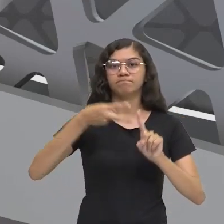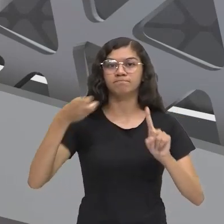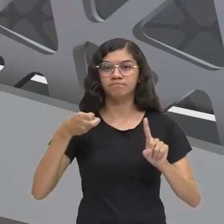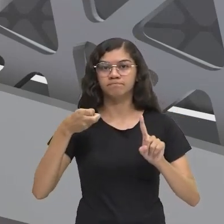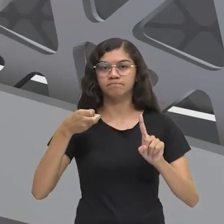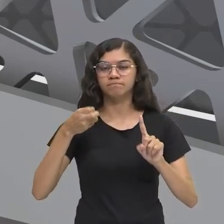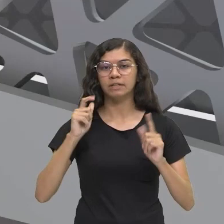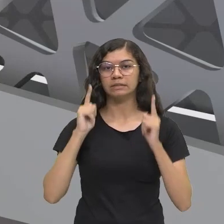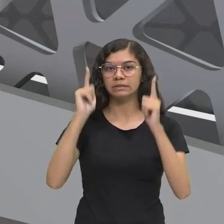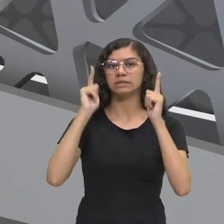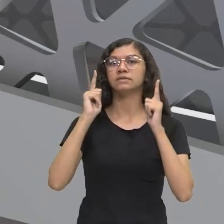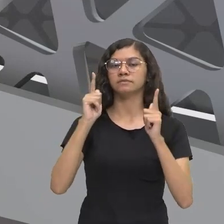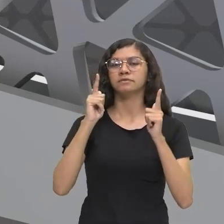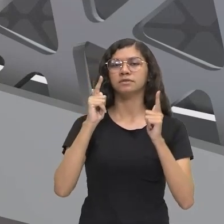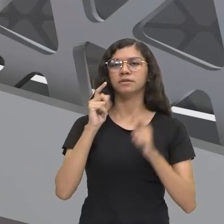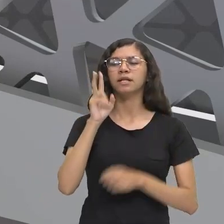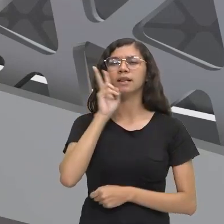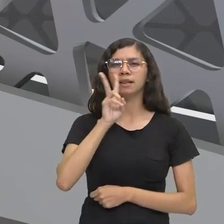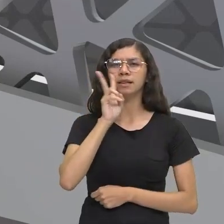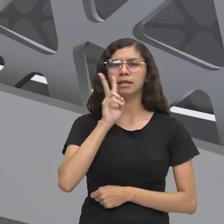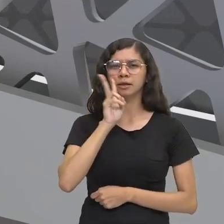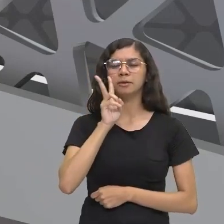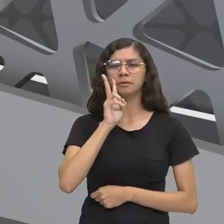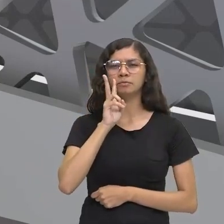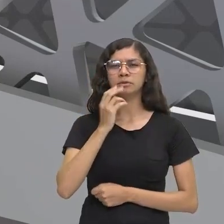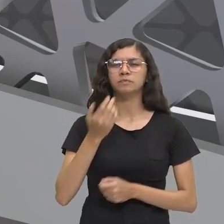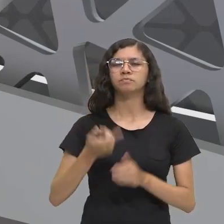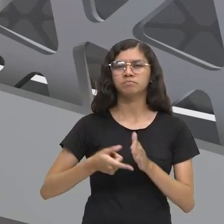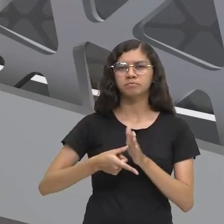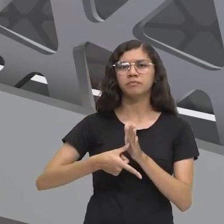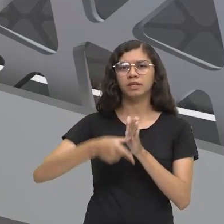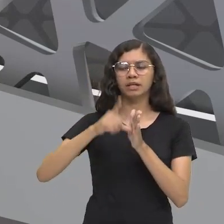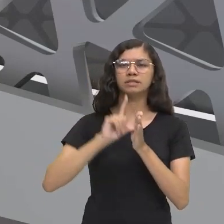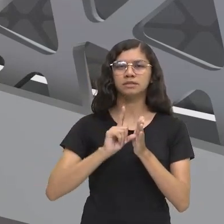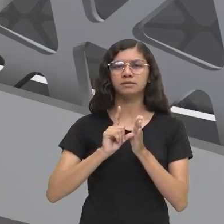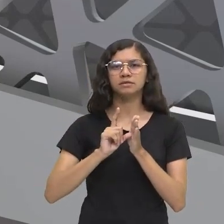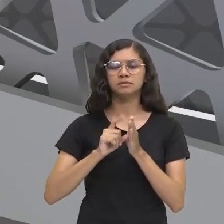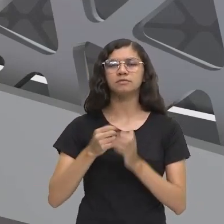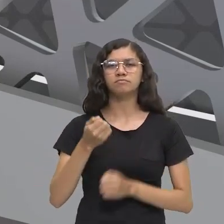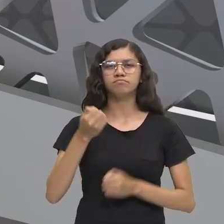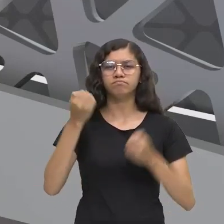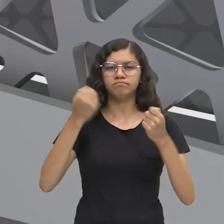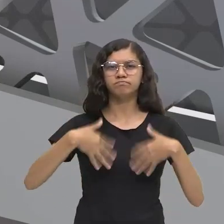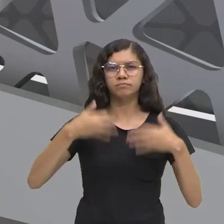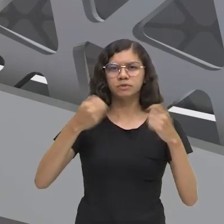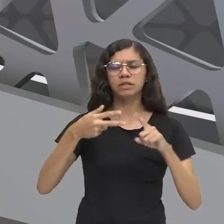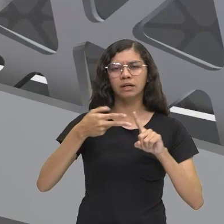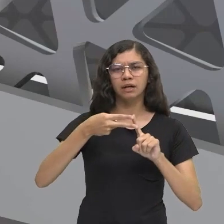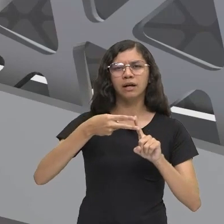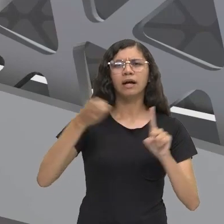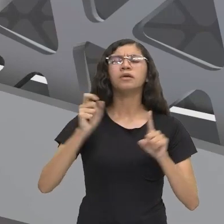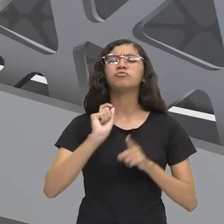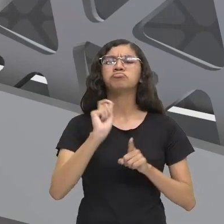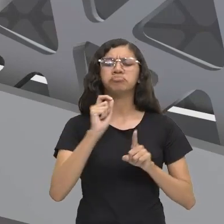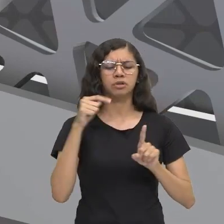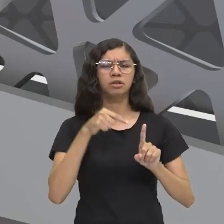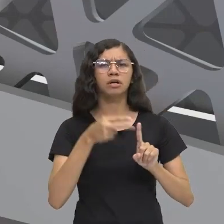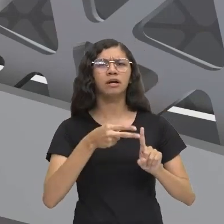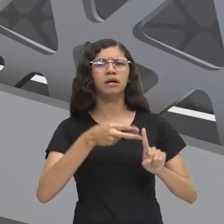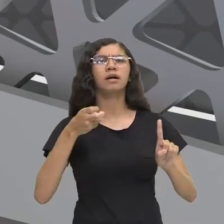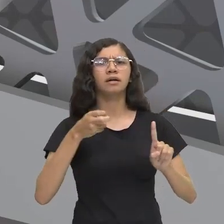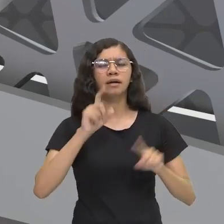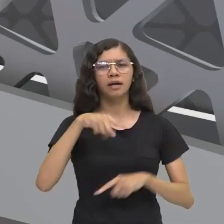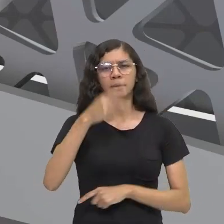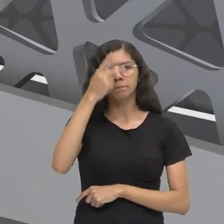hacktivismo, tá bom? Vocês lembram que a gente trabalhou muito sobre o que seria o hacker, né? Que são aquelas pessoas